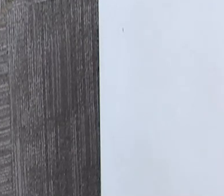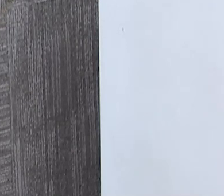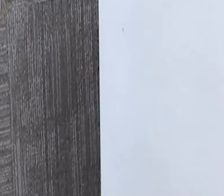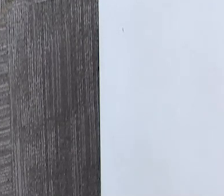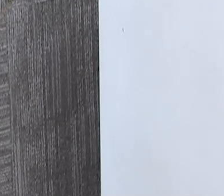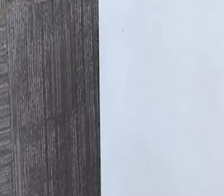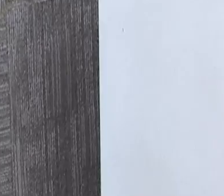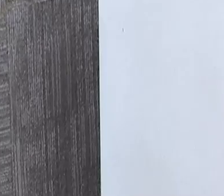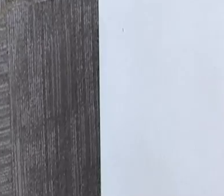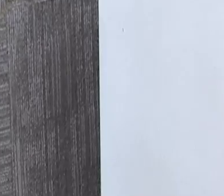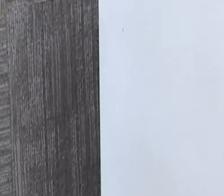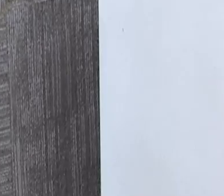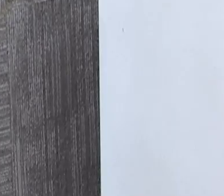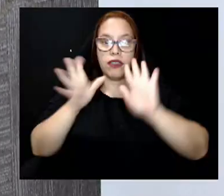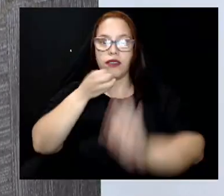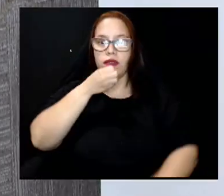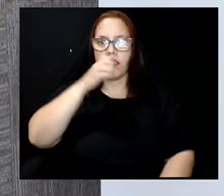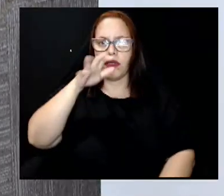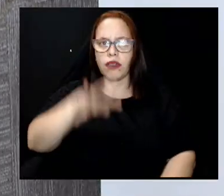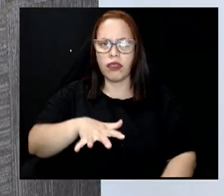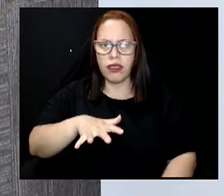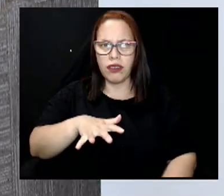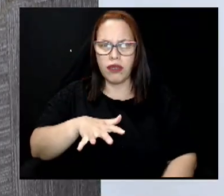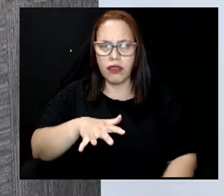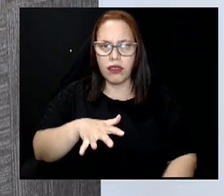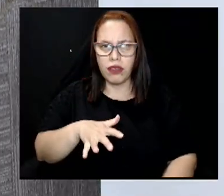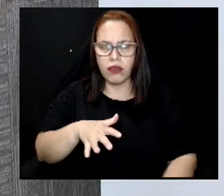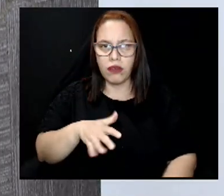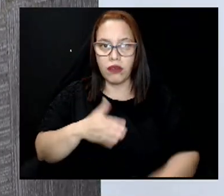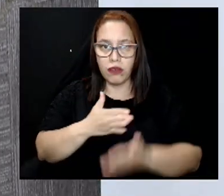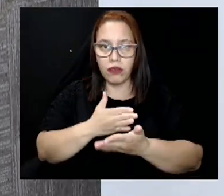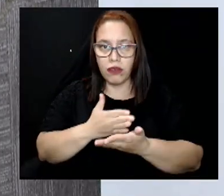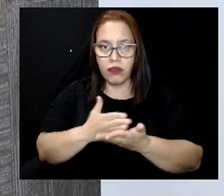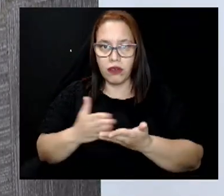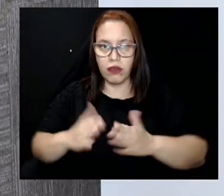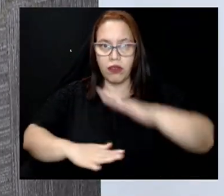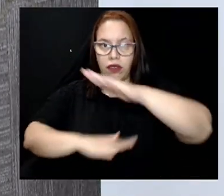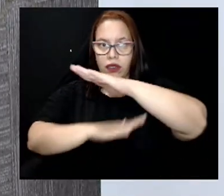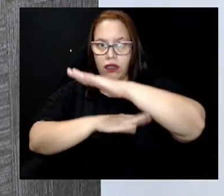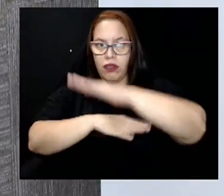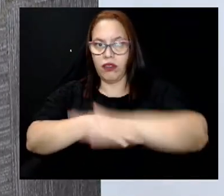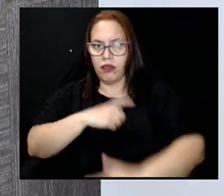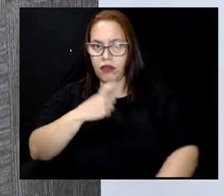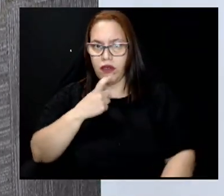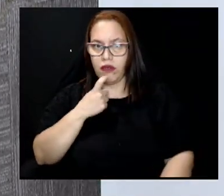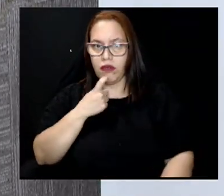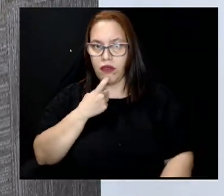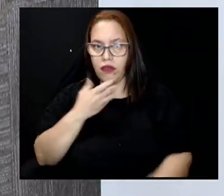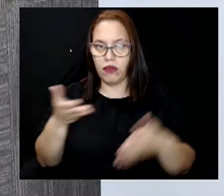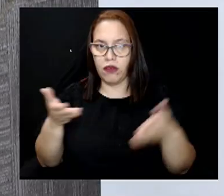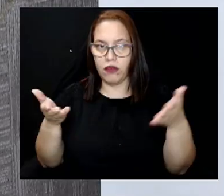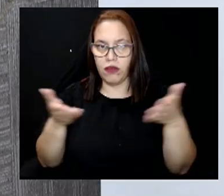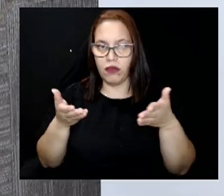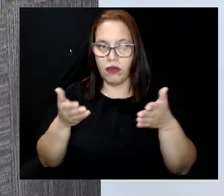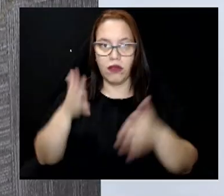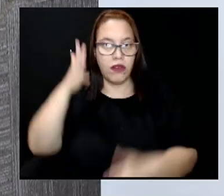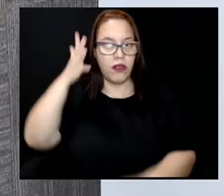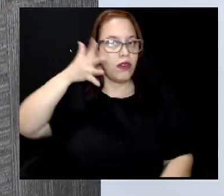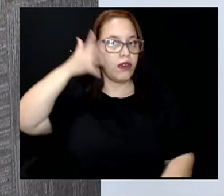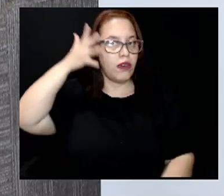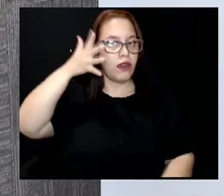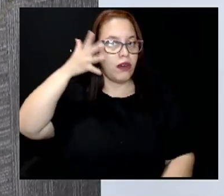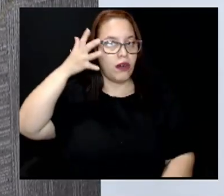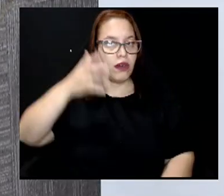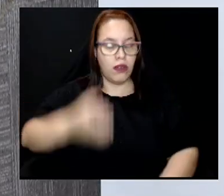Olá, boa tarde a todos. Neste momento, a Câmara Municipal de Campinas realiza uma palestra sobre câncer de